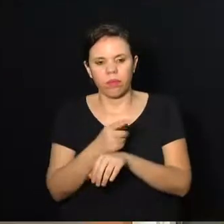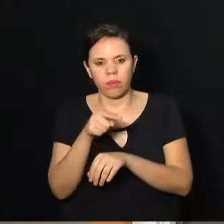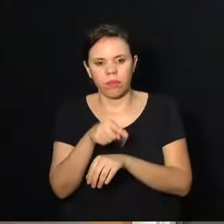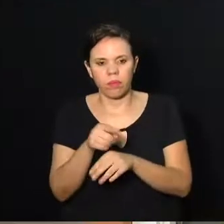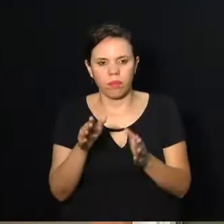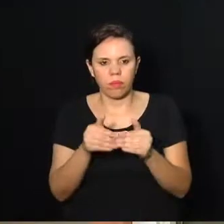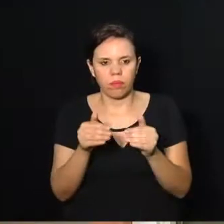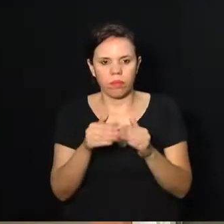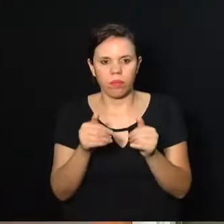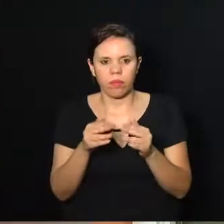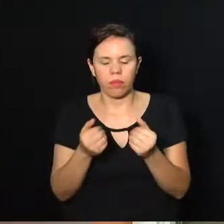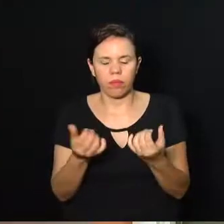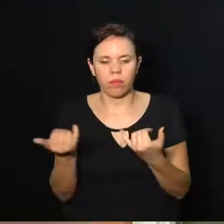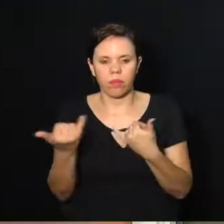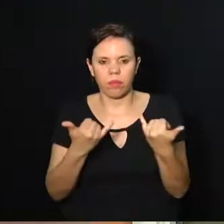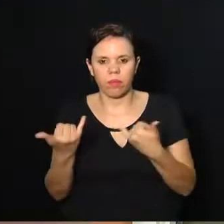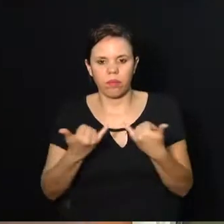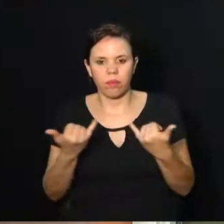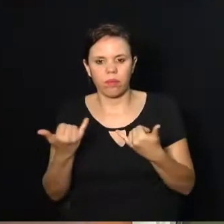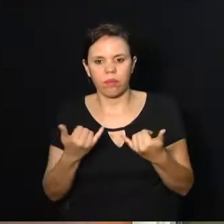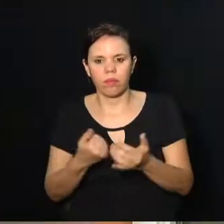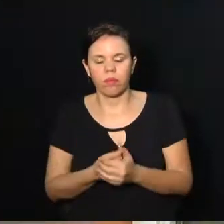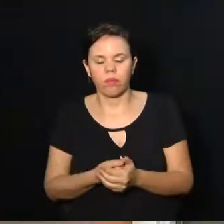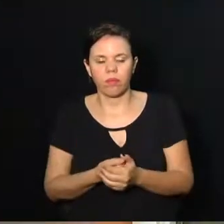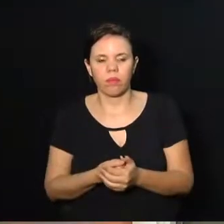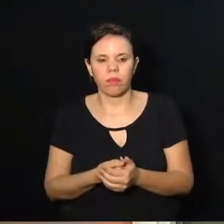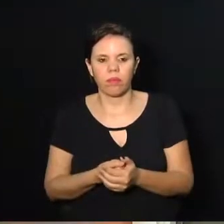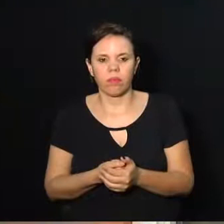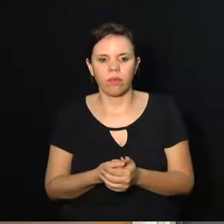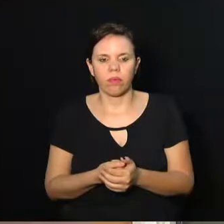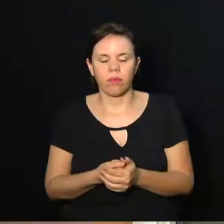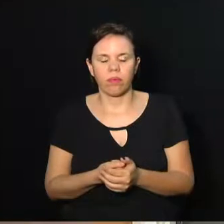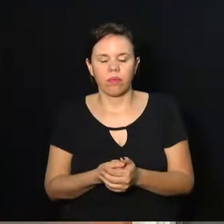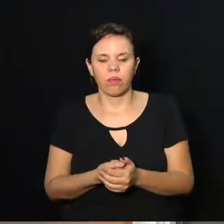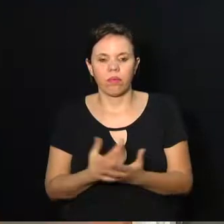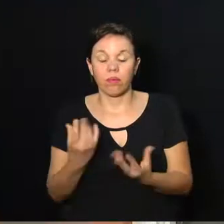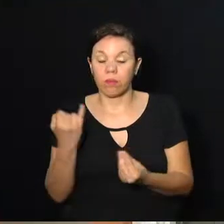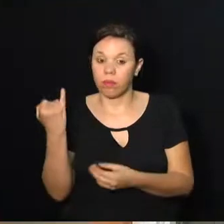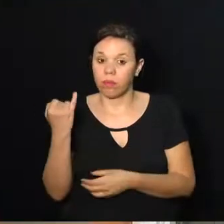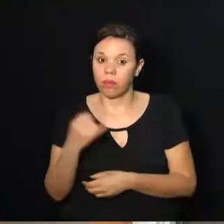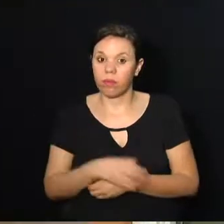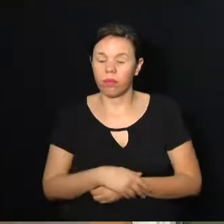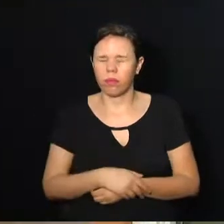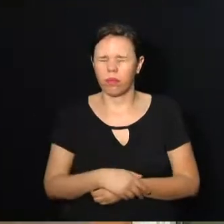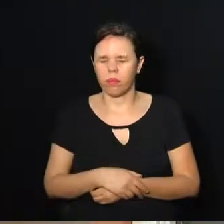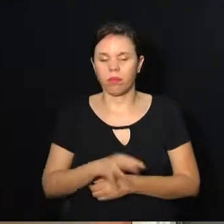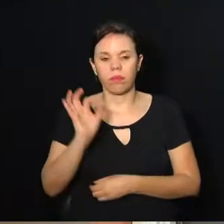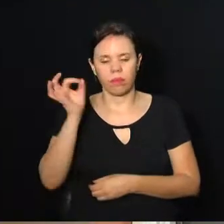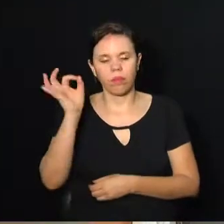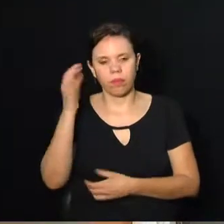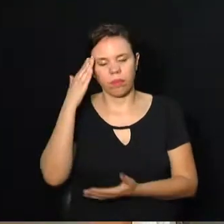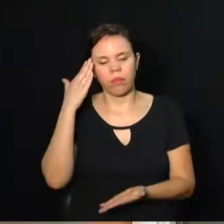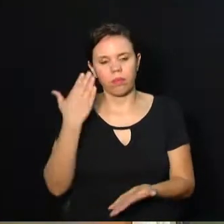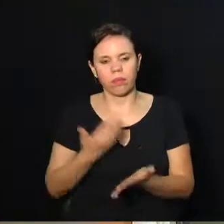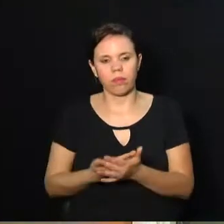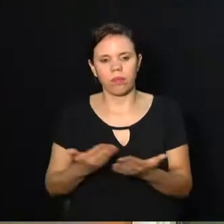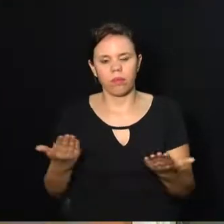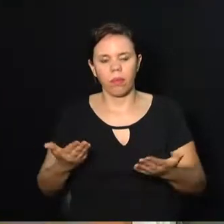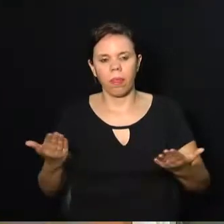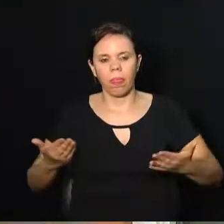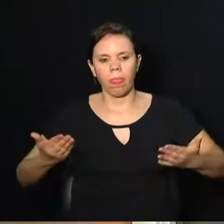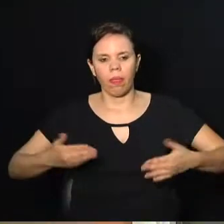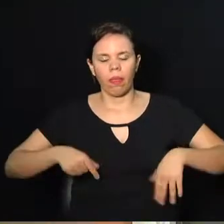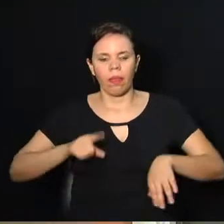pedindo alguma informação. E isso também é muito, muito importante. E eu tenho certeza que hoje vai